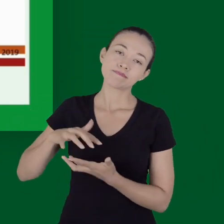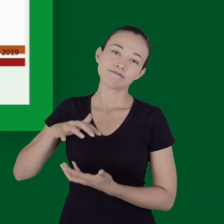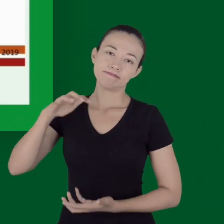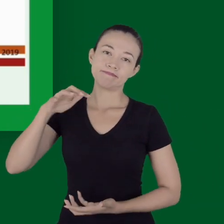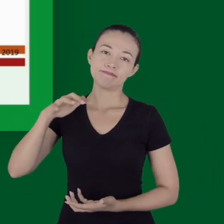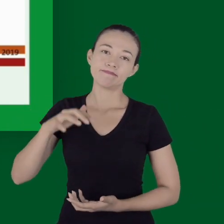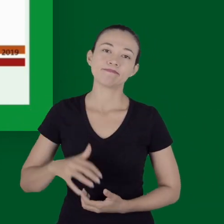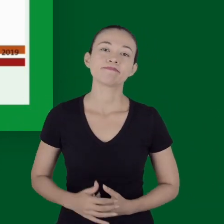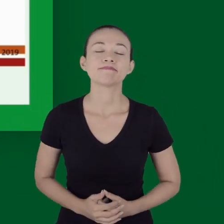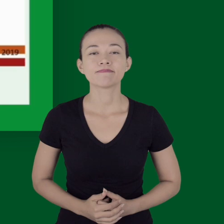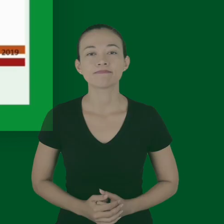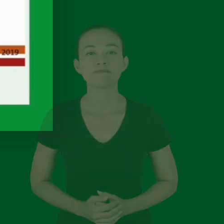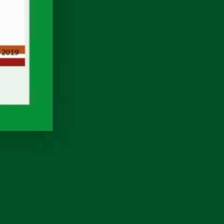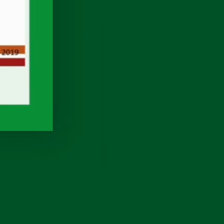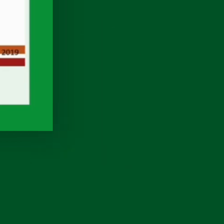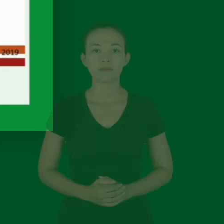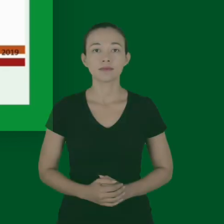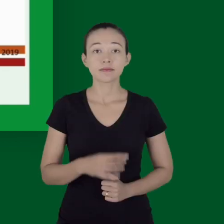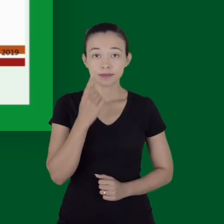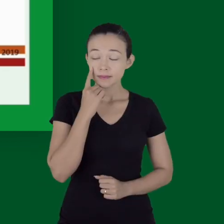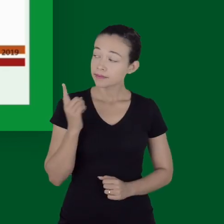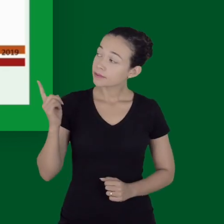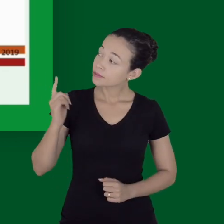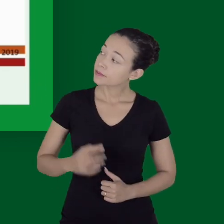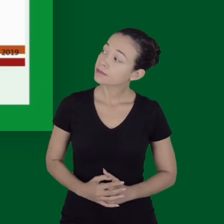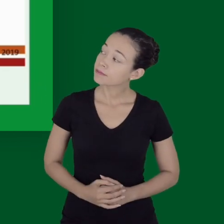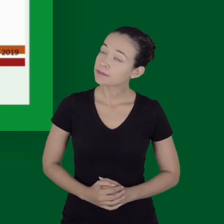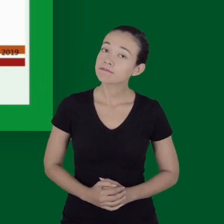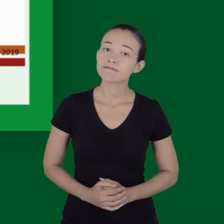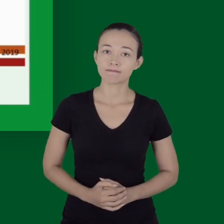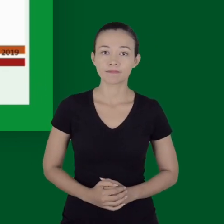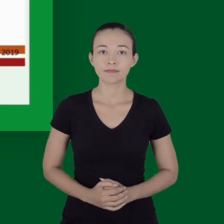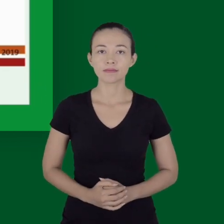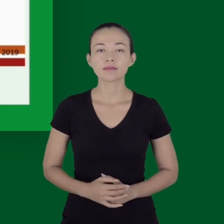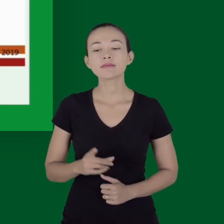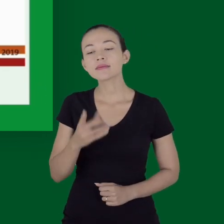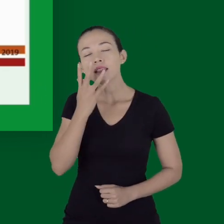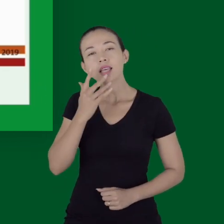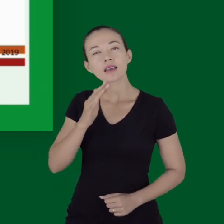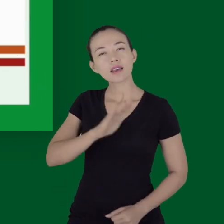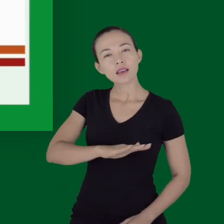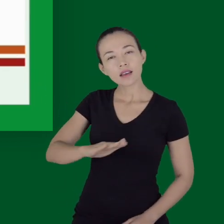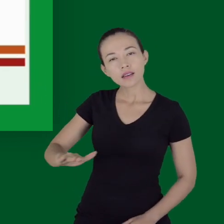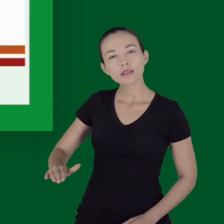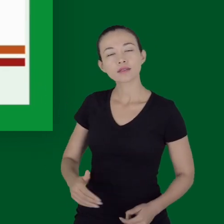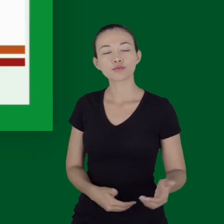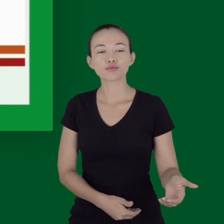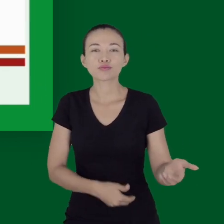de afogamento nessas faixas etárias mais avançadas.